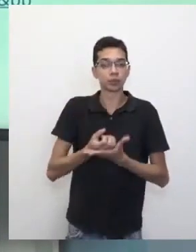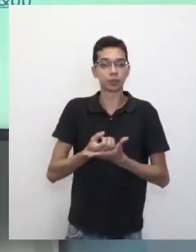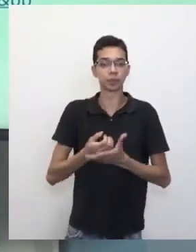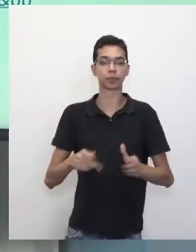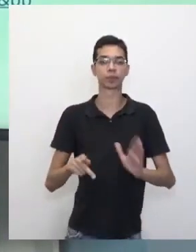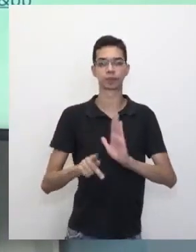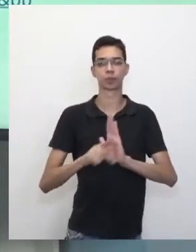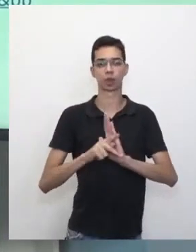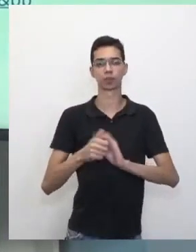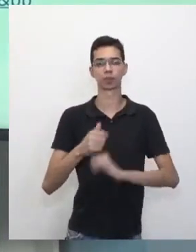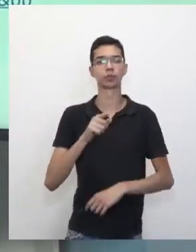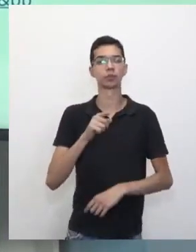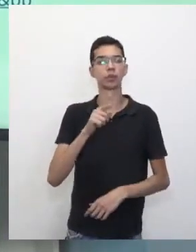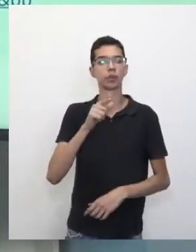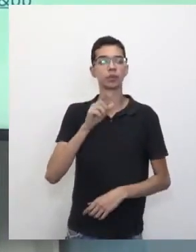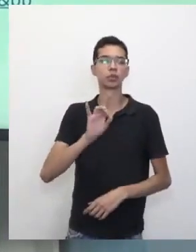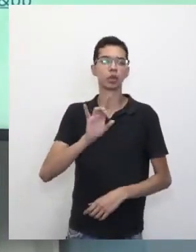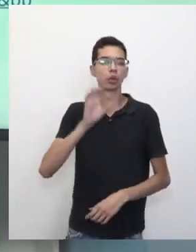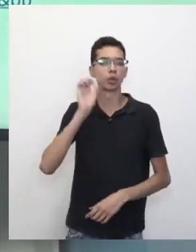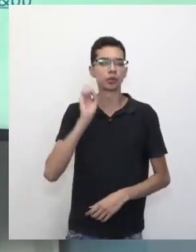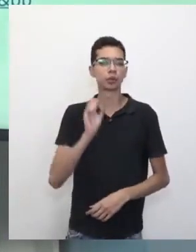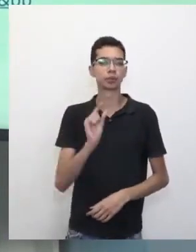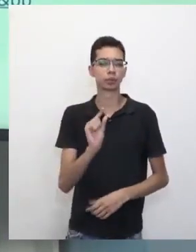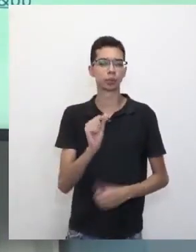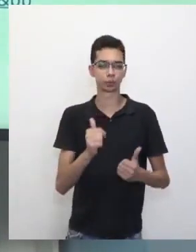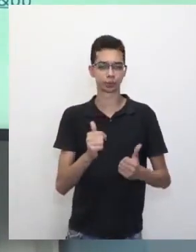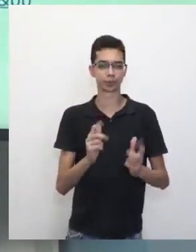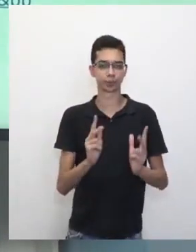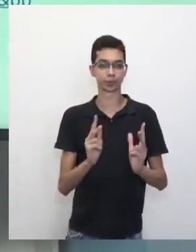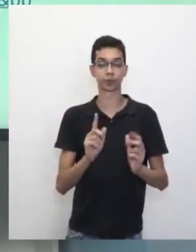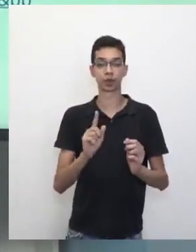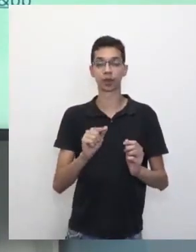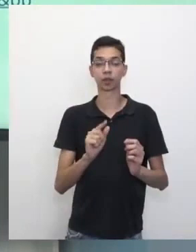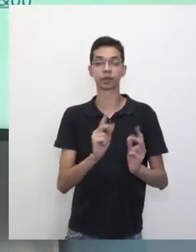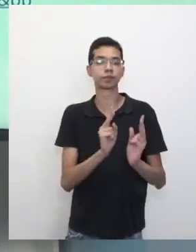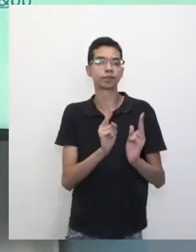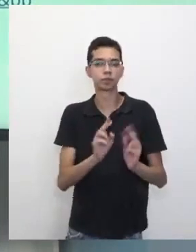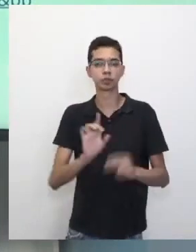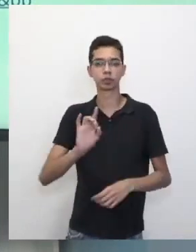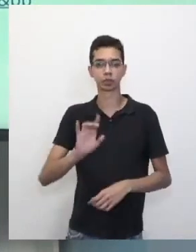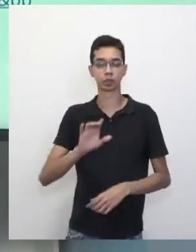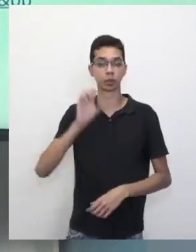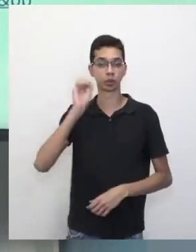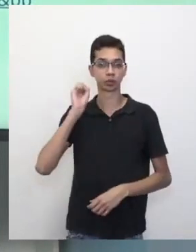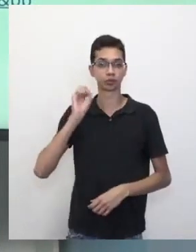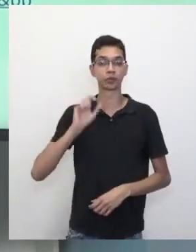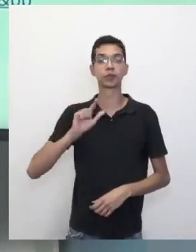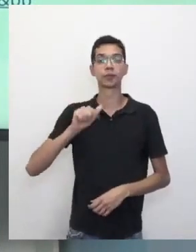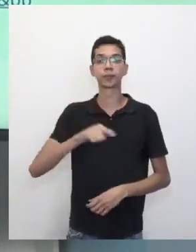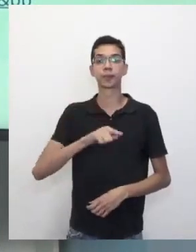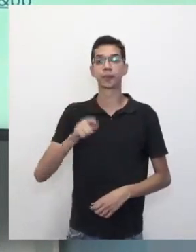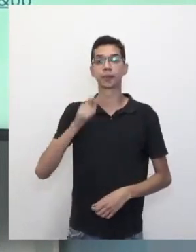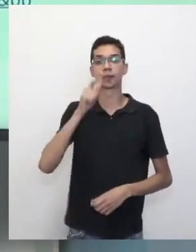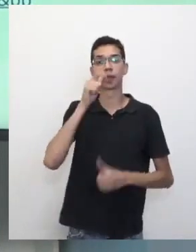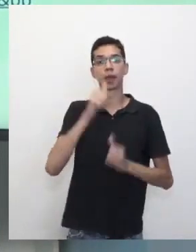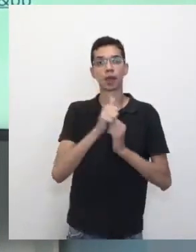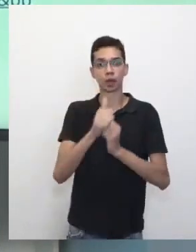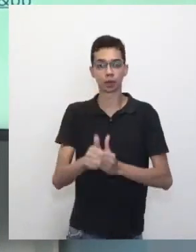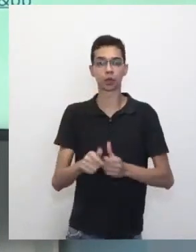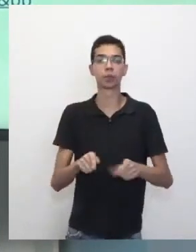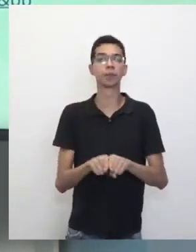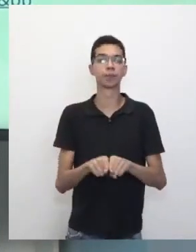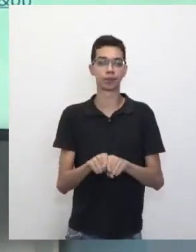vocês. A gente vai ouvir só um trechinho dele. Então, a gente vai ouvir esse trecho acompanhando um pouquinho